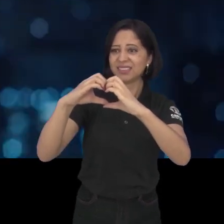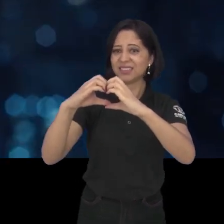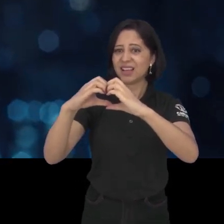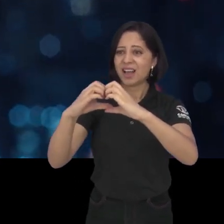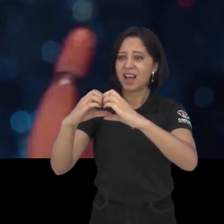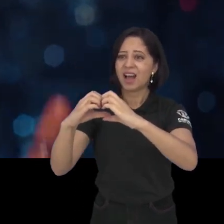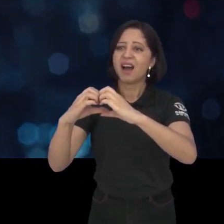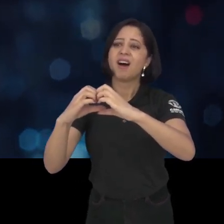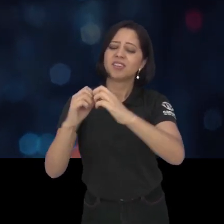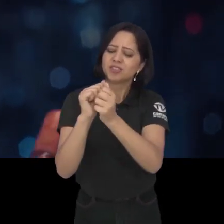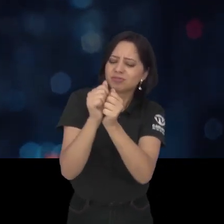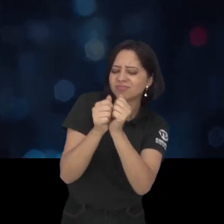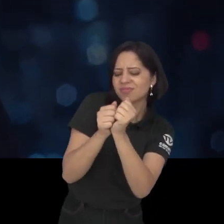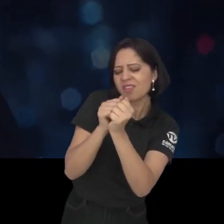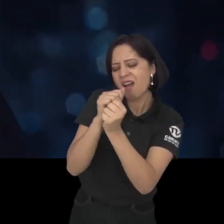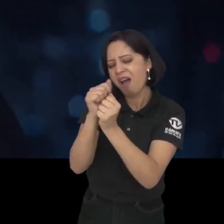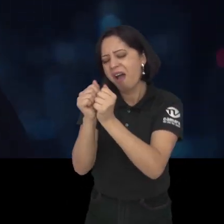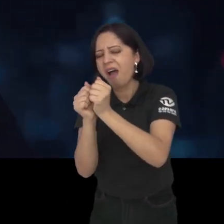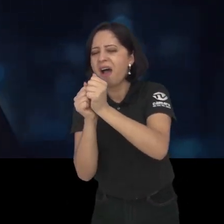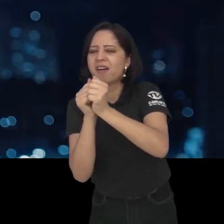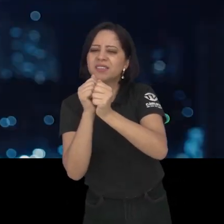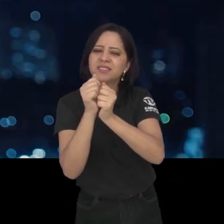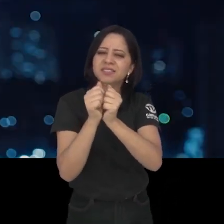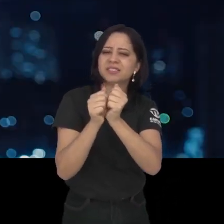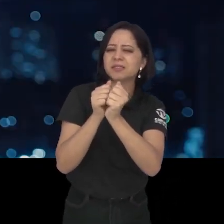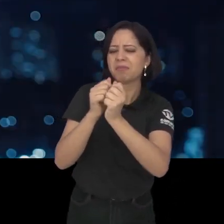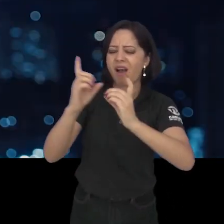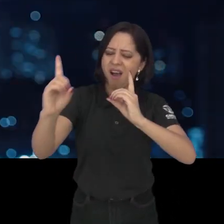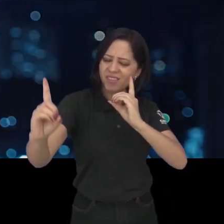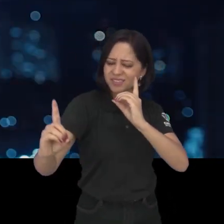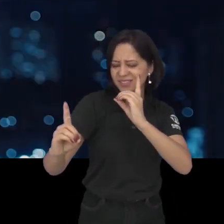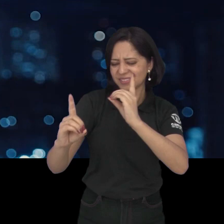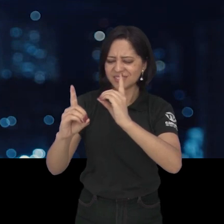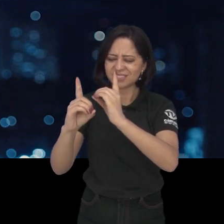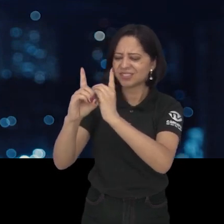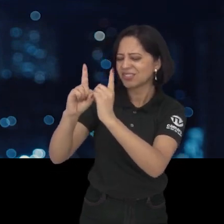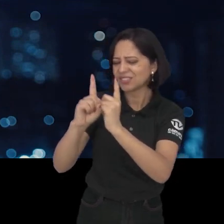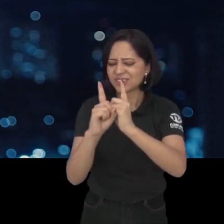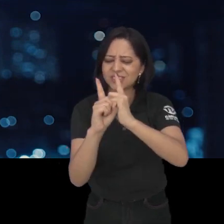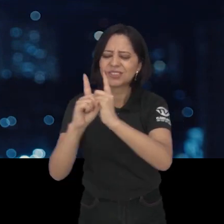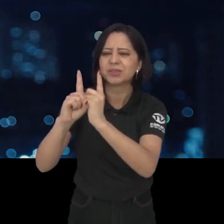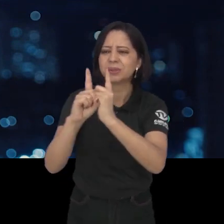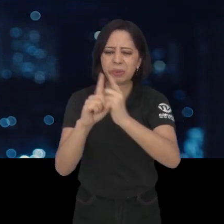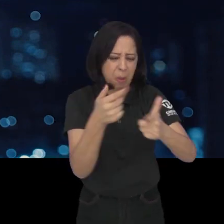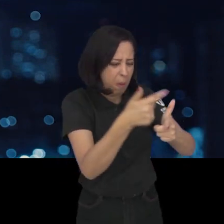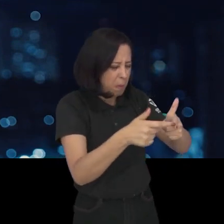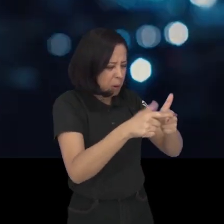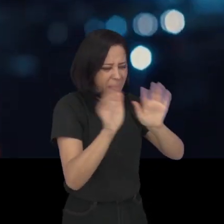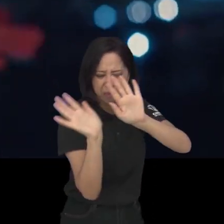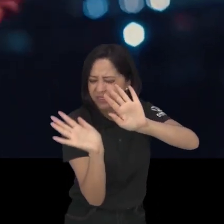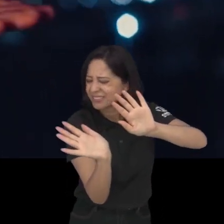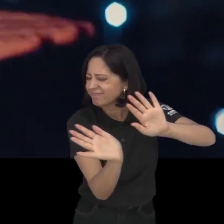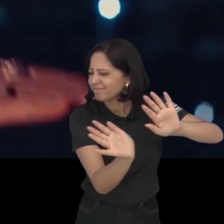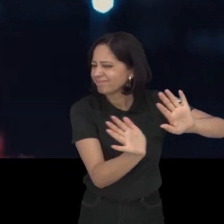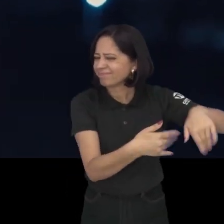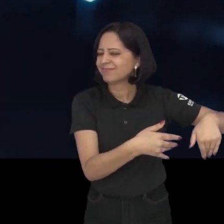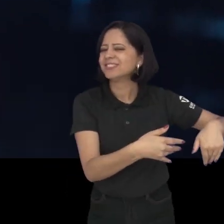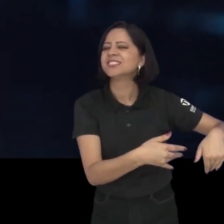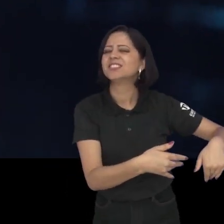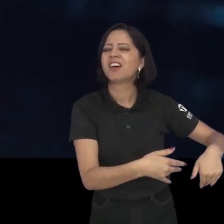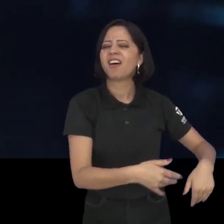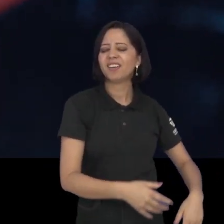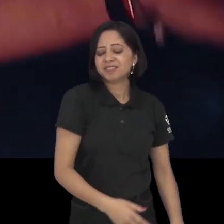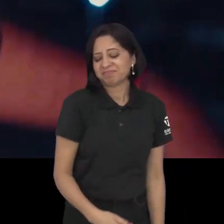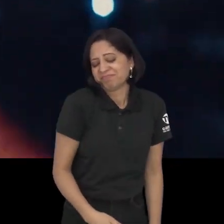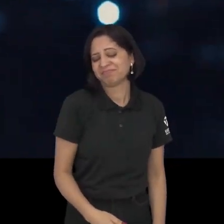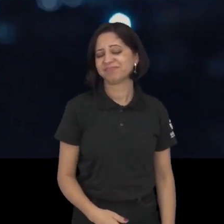viver tudo aquilo de novo, sair desse sufoco, depois a gente